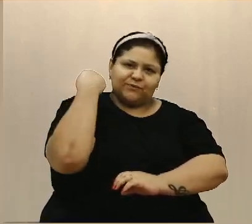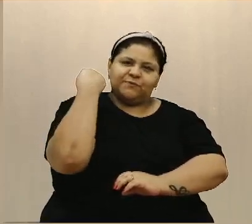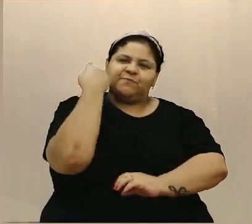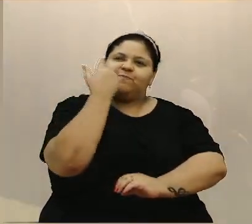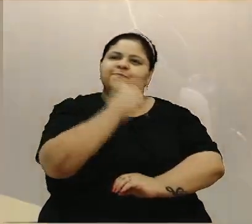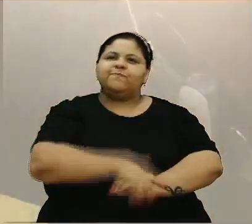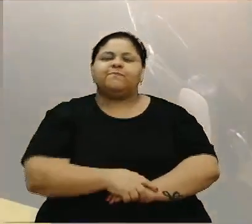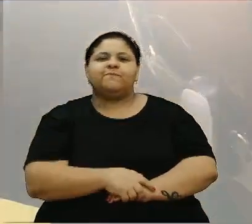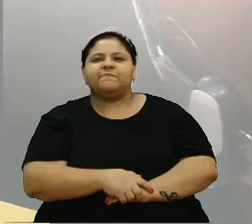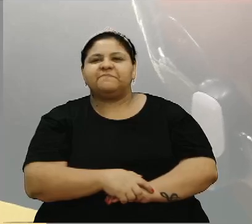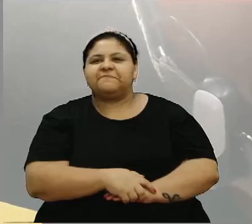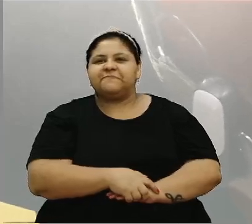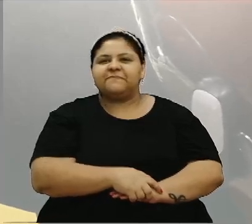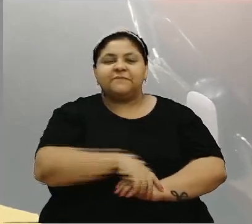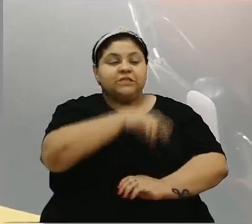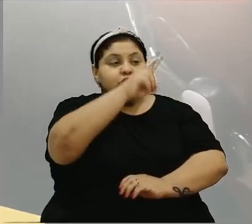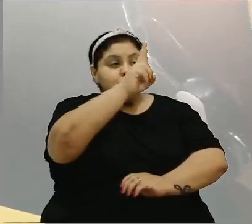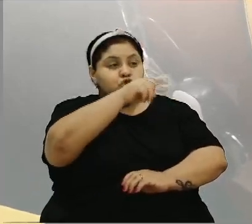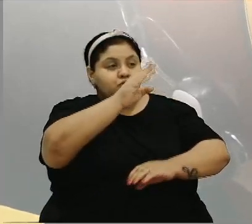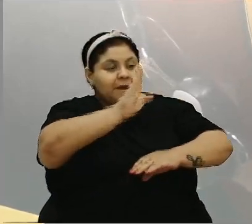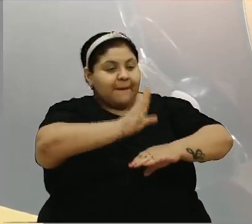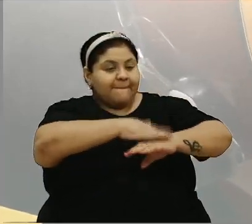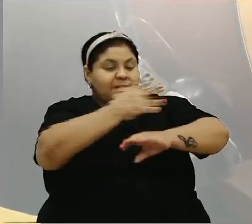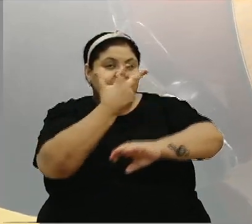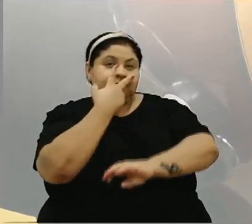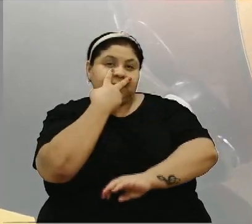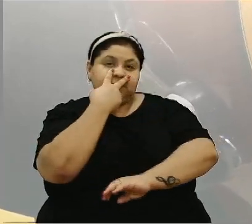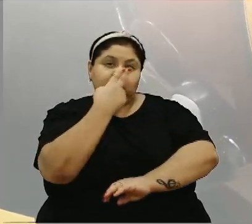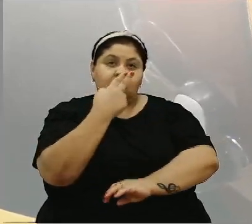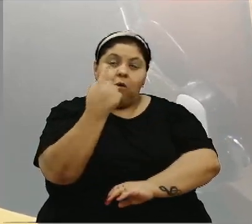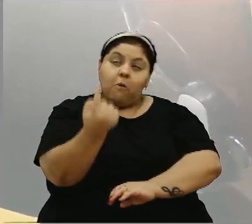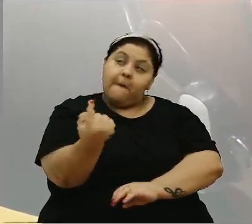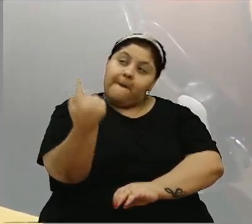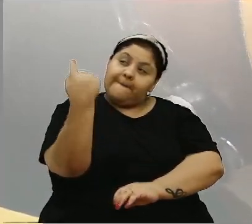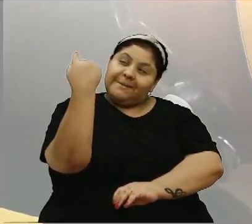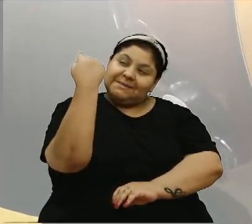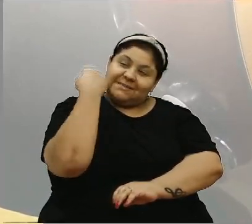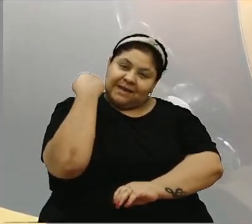foi nunca mais será.